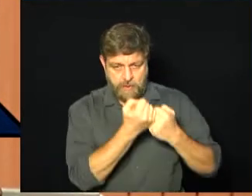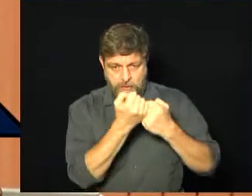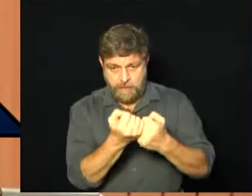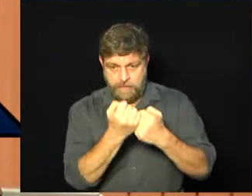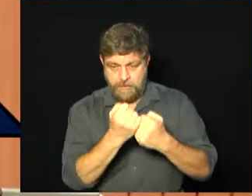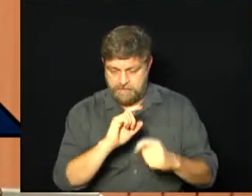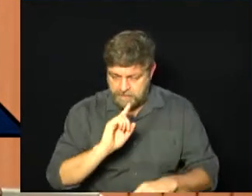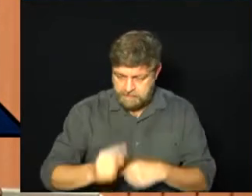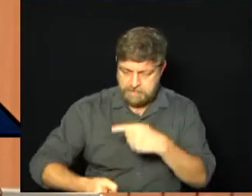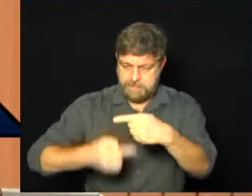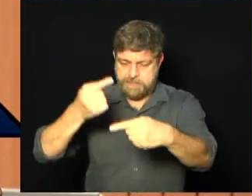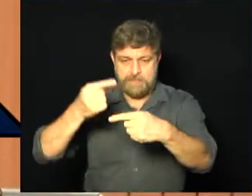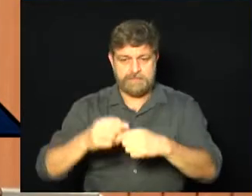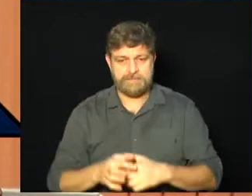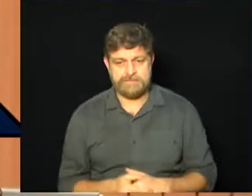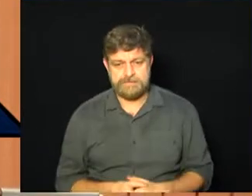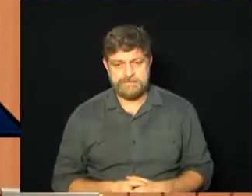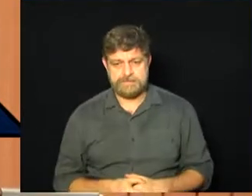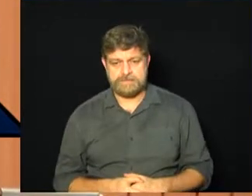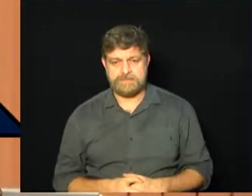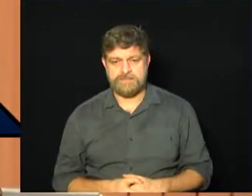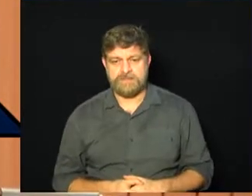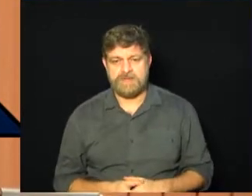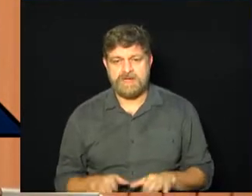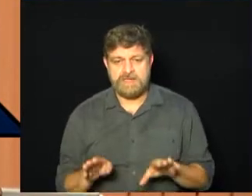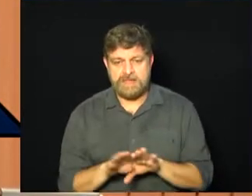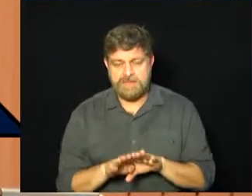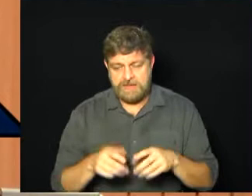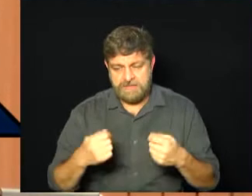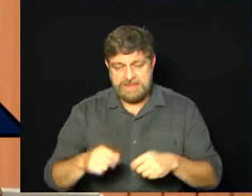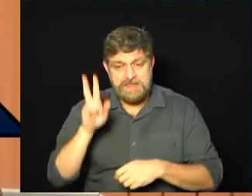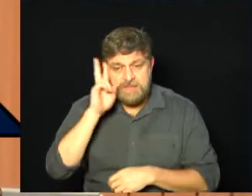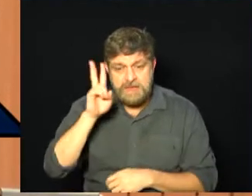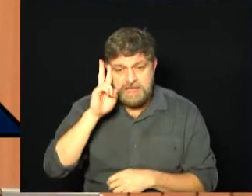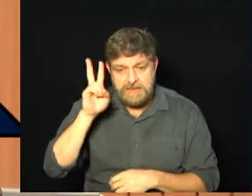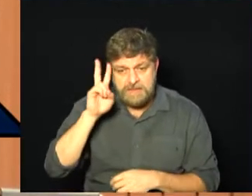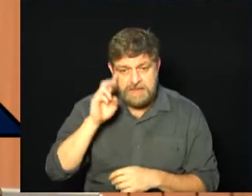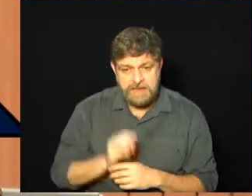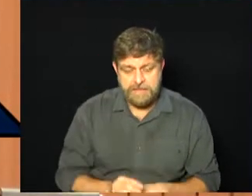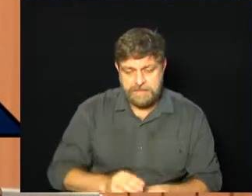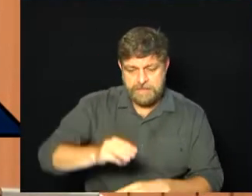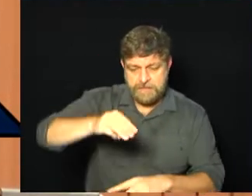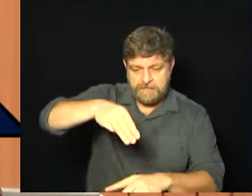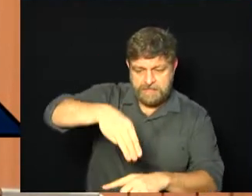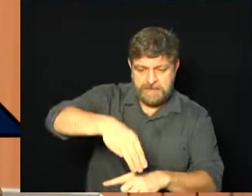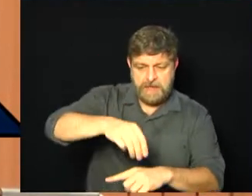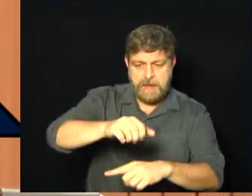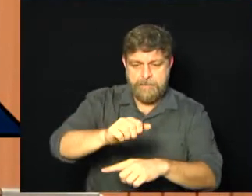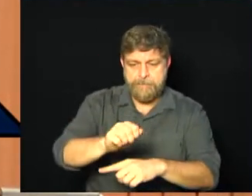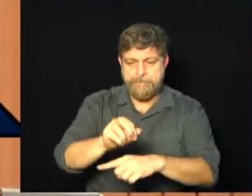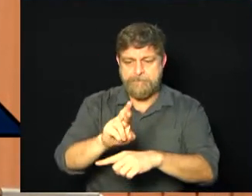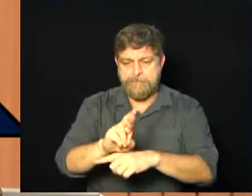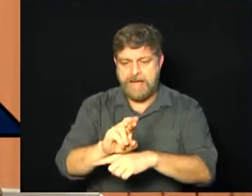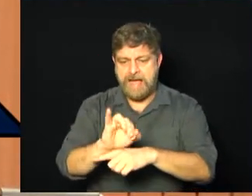da FAPESP. E não podemos de lembrar também de Marino Zigiati.